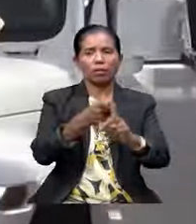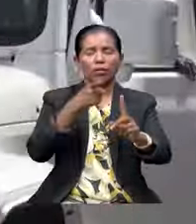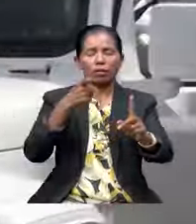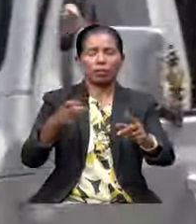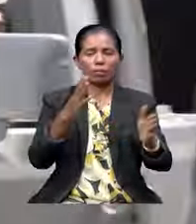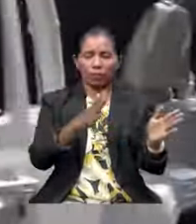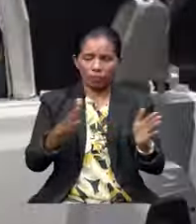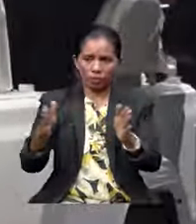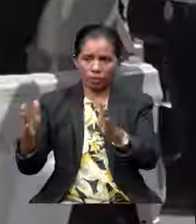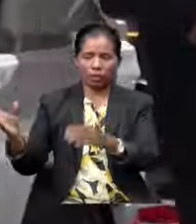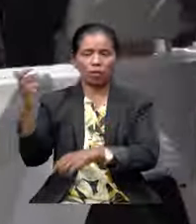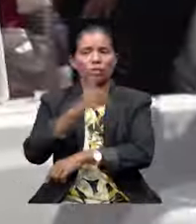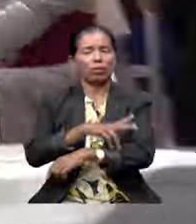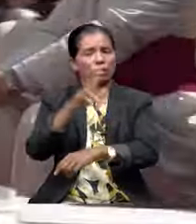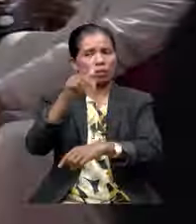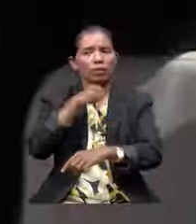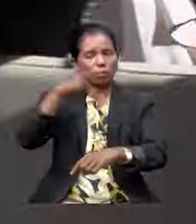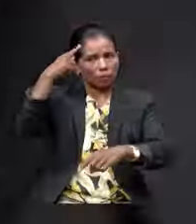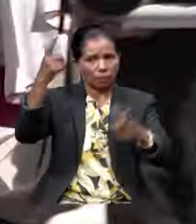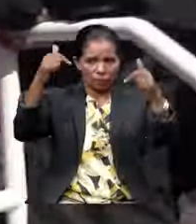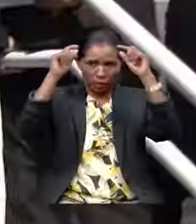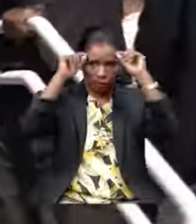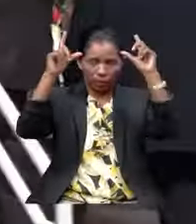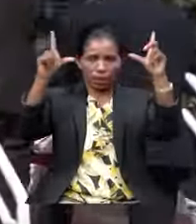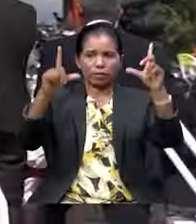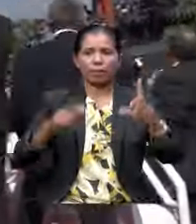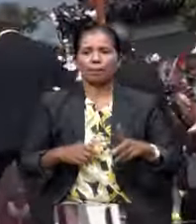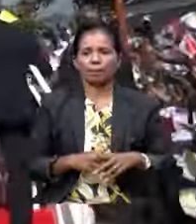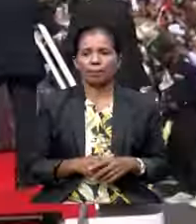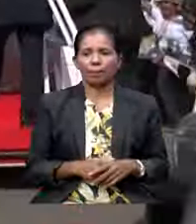preparação no Lorontolo Santo Padre de Timor-Leste. Agustín da Costa, Romalo Neves, Ziemen.